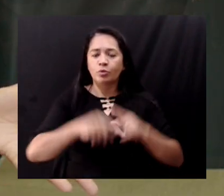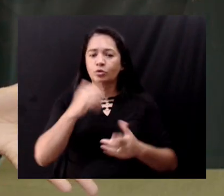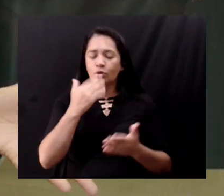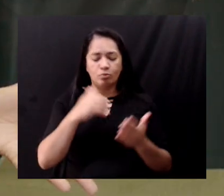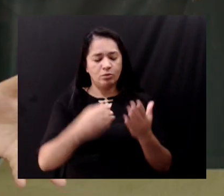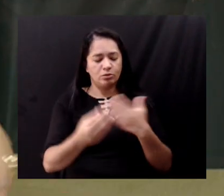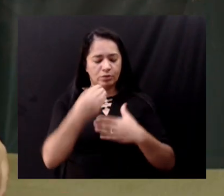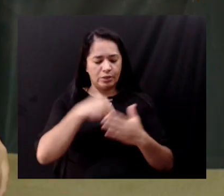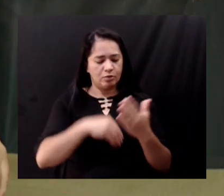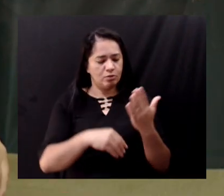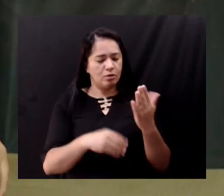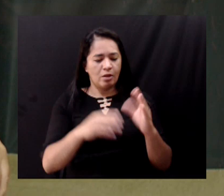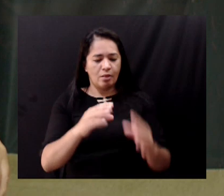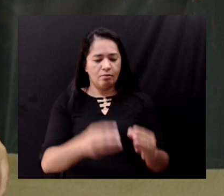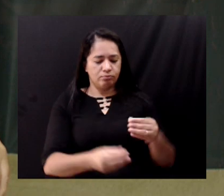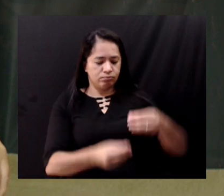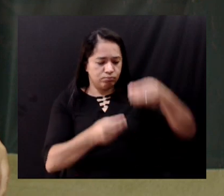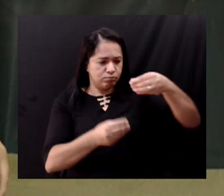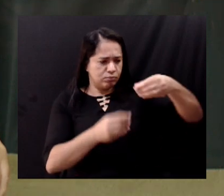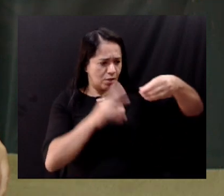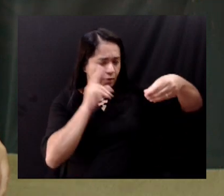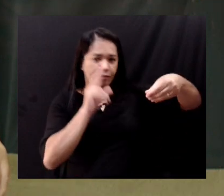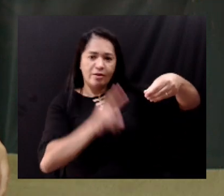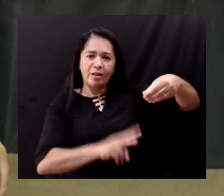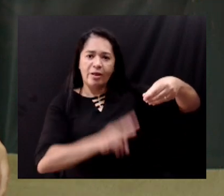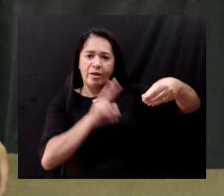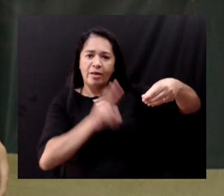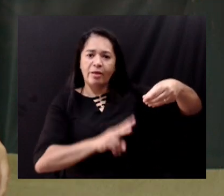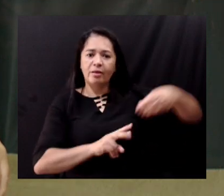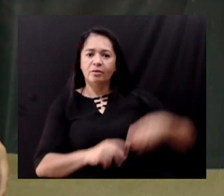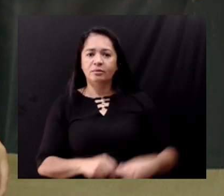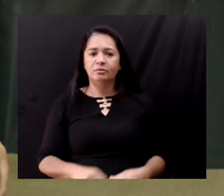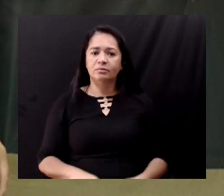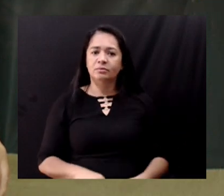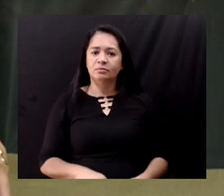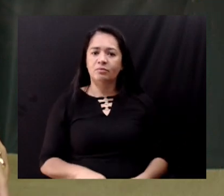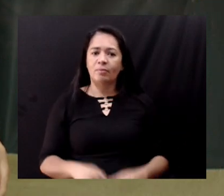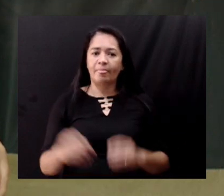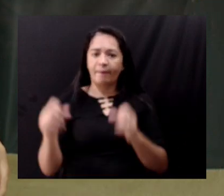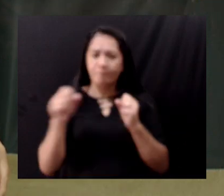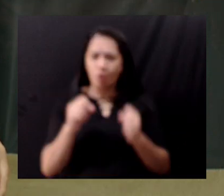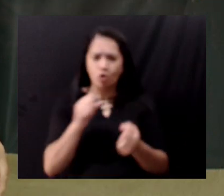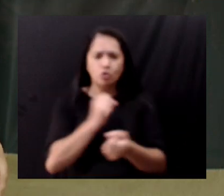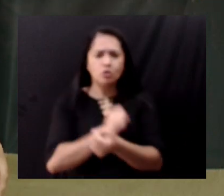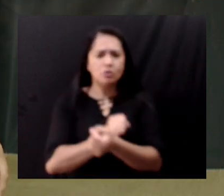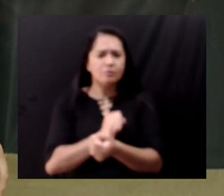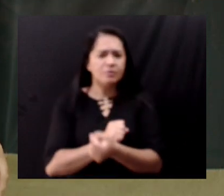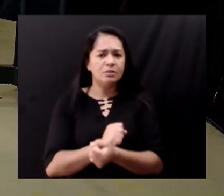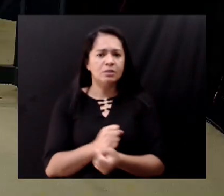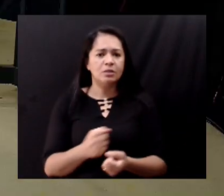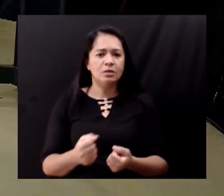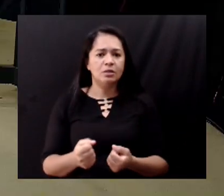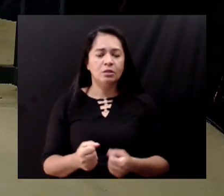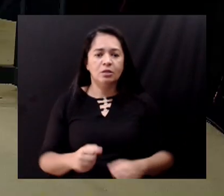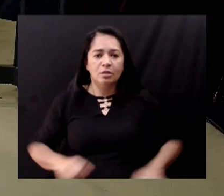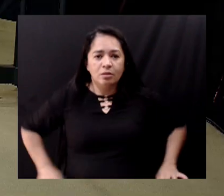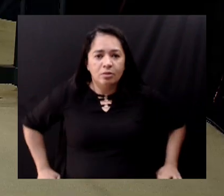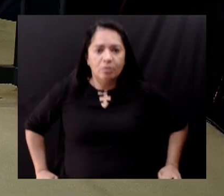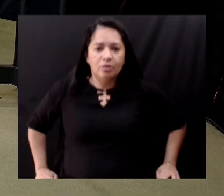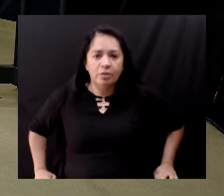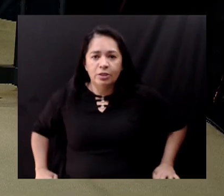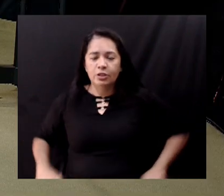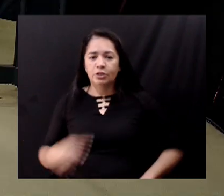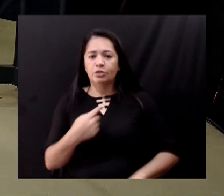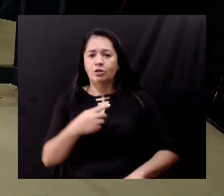está comendo. E aí, esses ultraprocessados, eles podem viciar mesmo, a ponto da gente ignorar os sinais do corpo? Tipo assim, tô